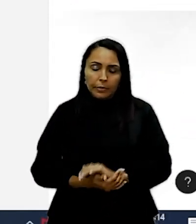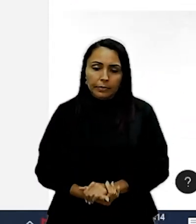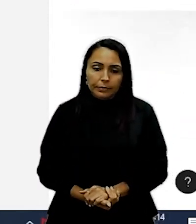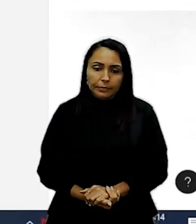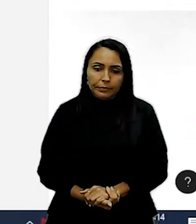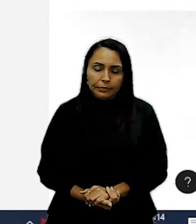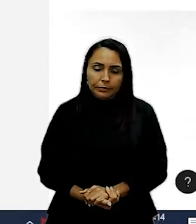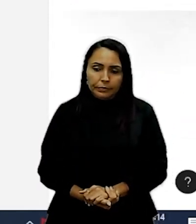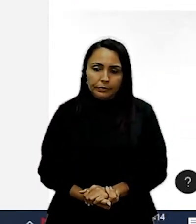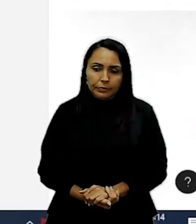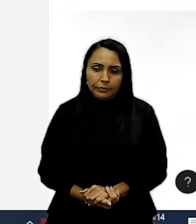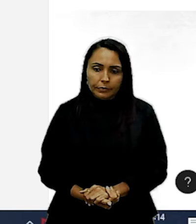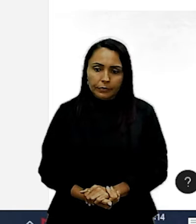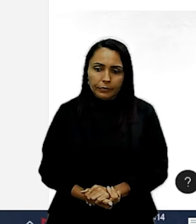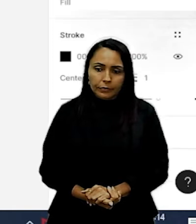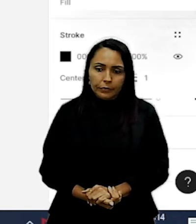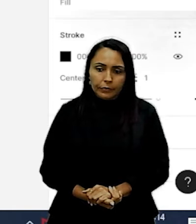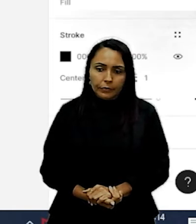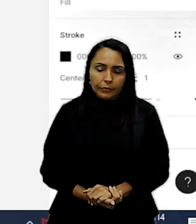Eu posso fazer uma linha.